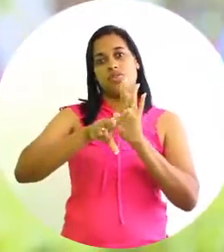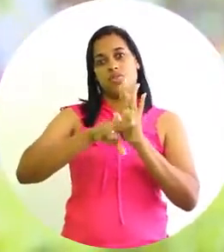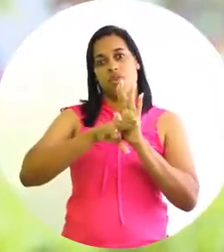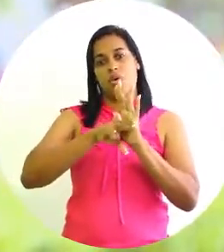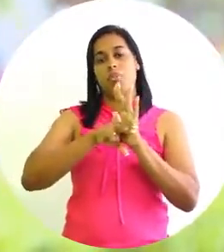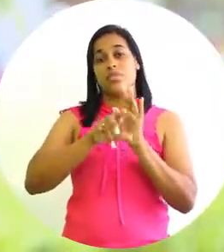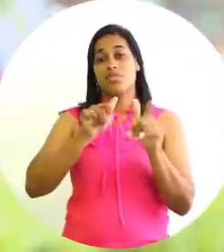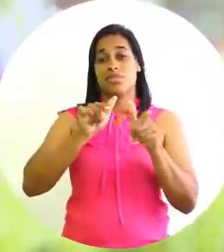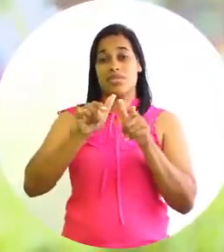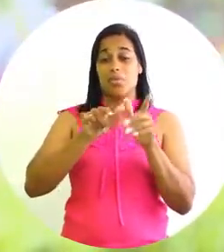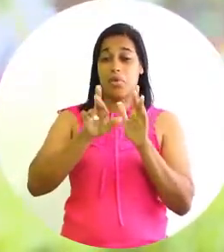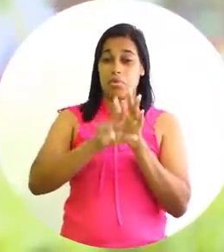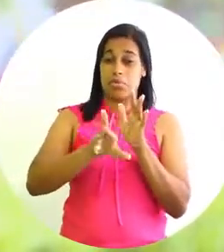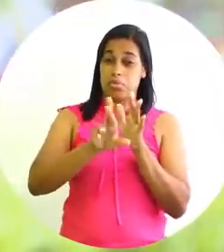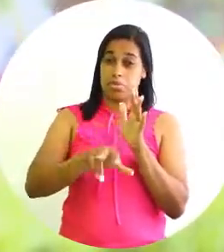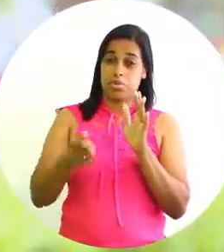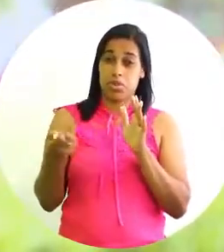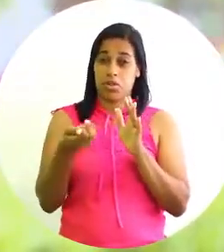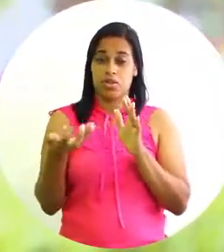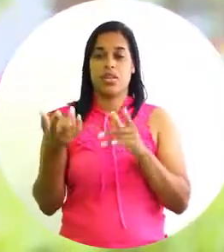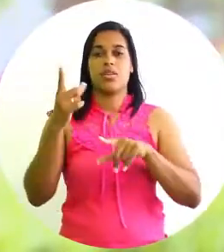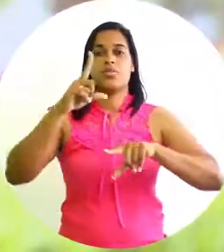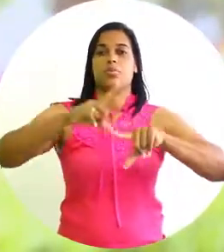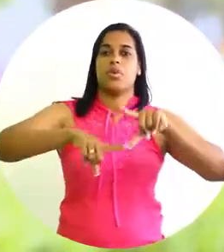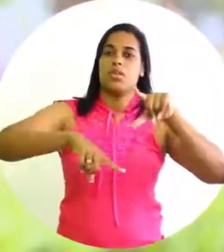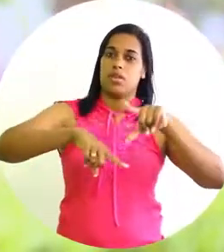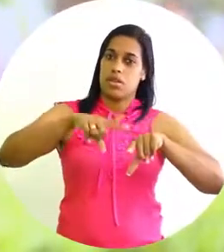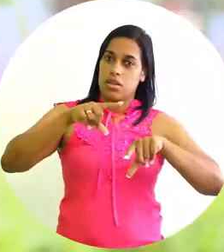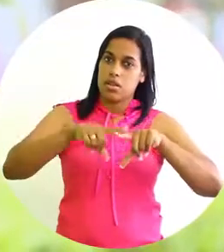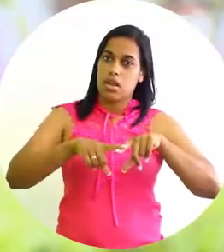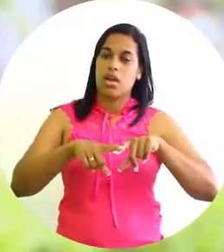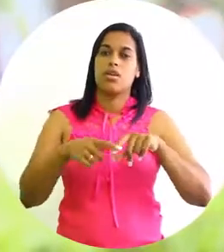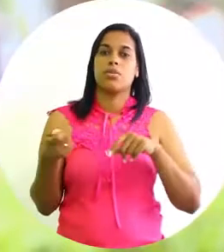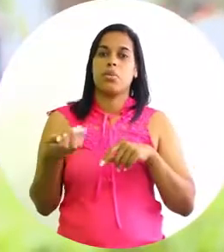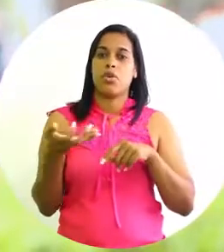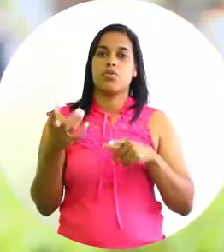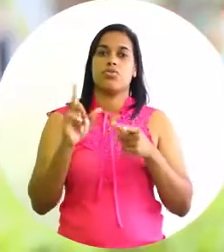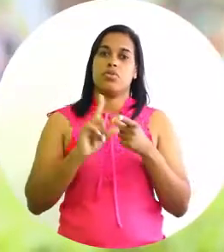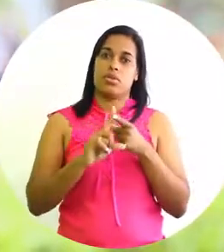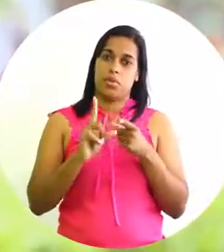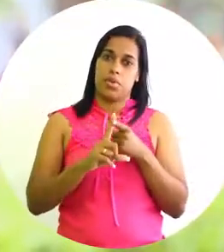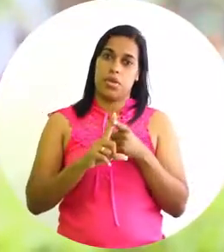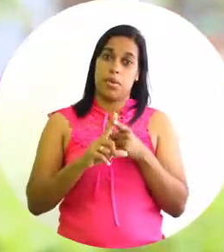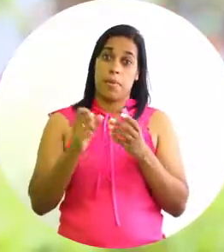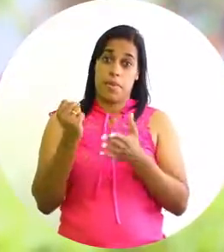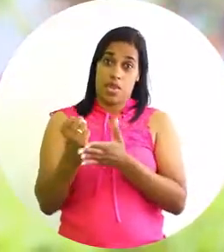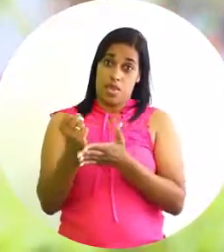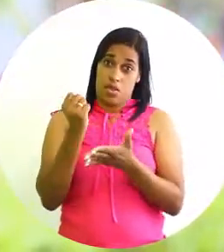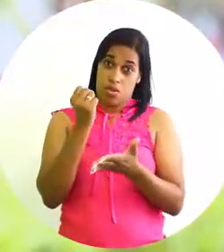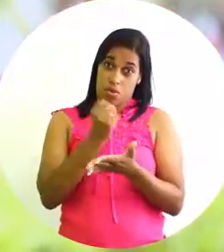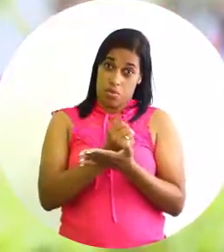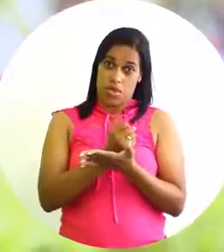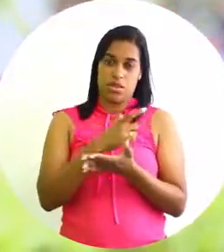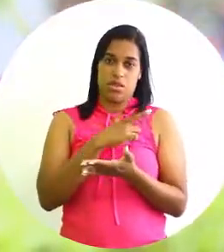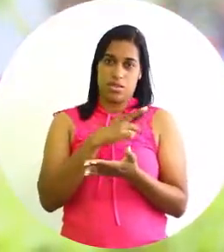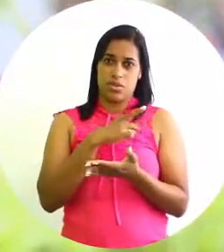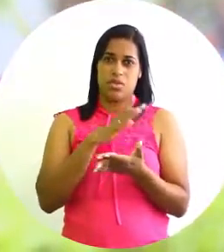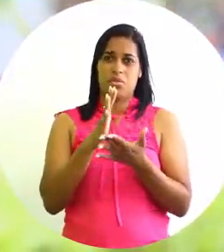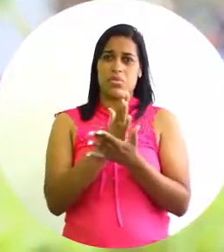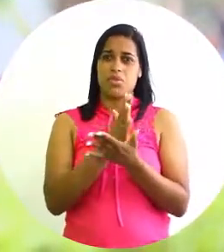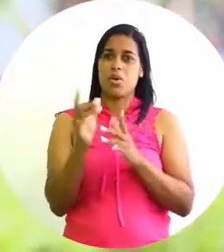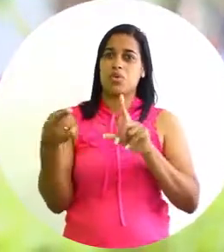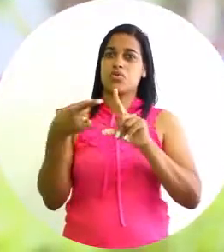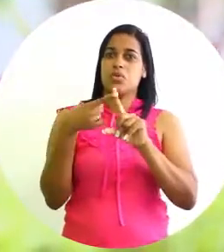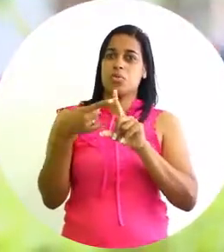trabalham com diversos tipos de processos, materiais e produtos. Para a documentação, nós temos alguns objetivos